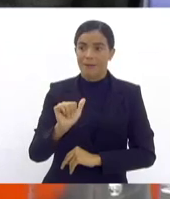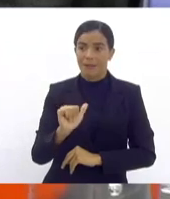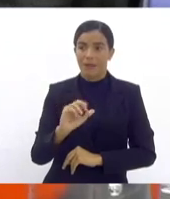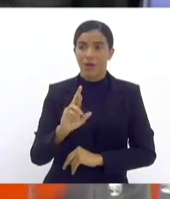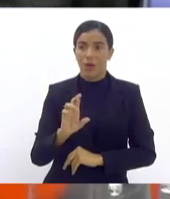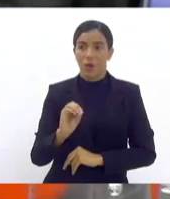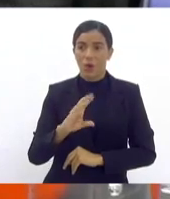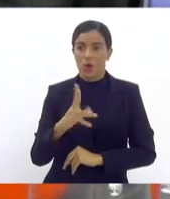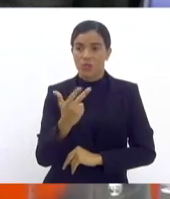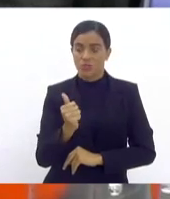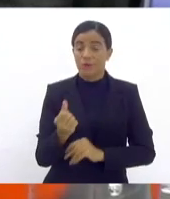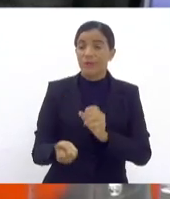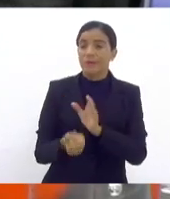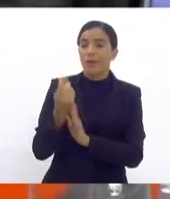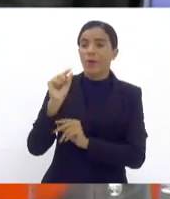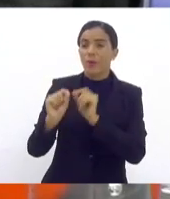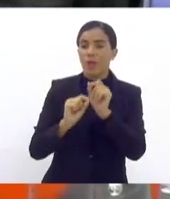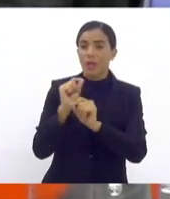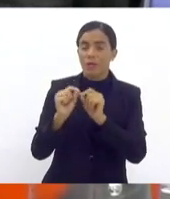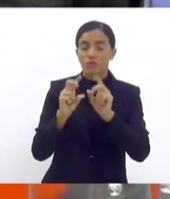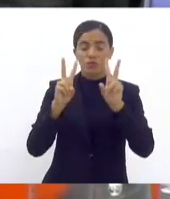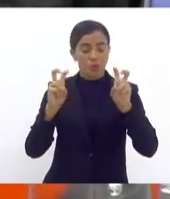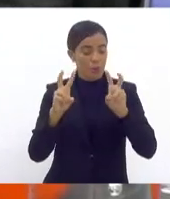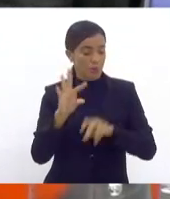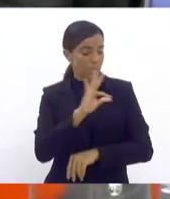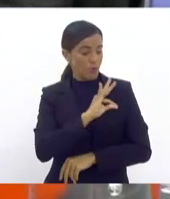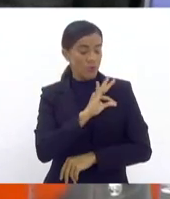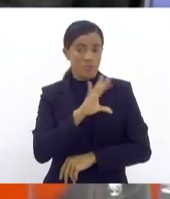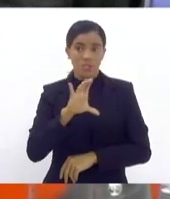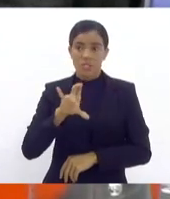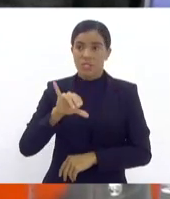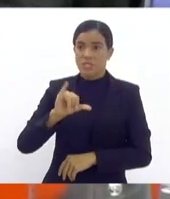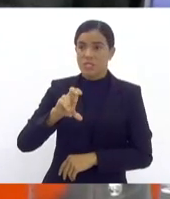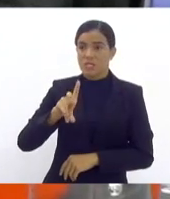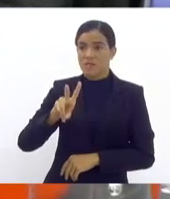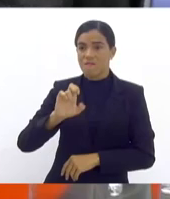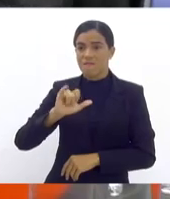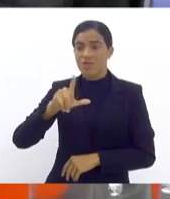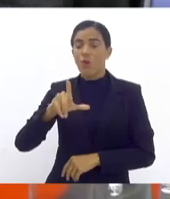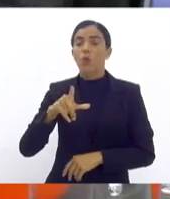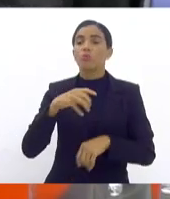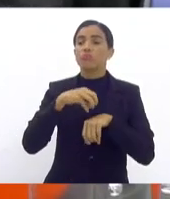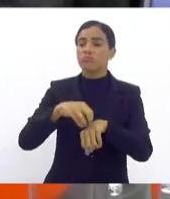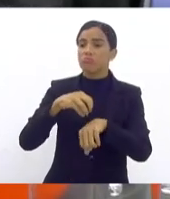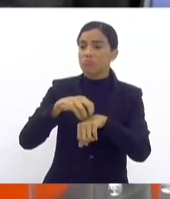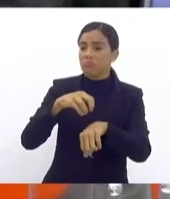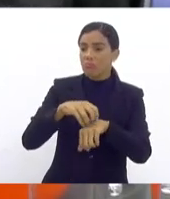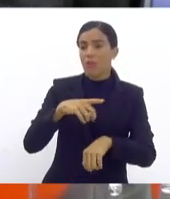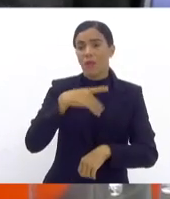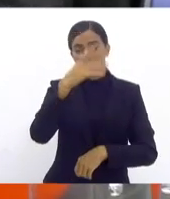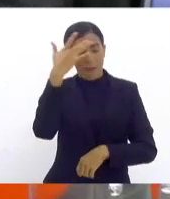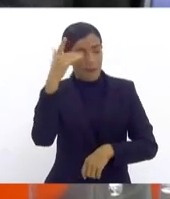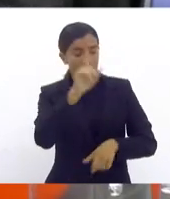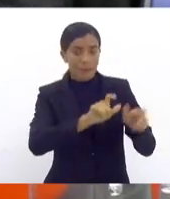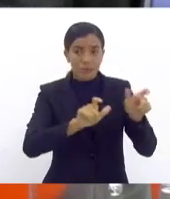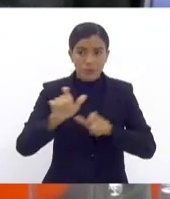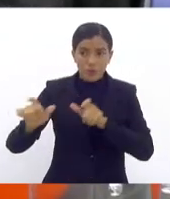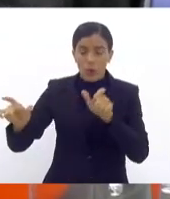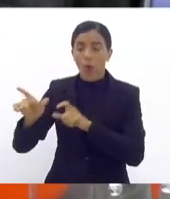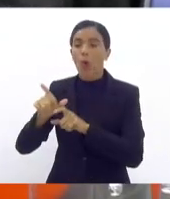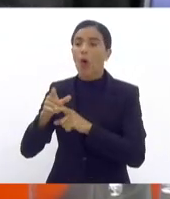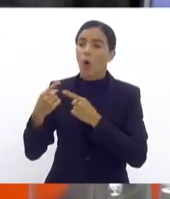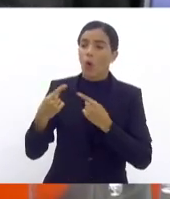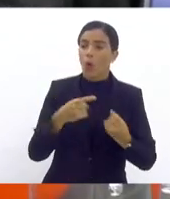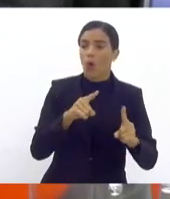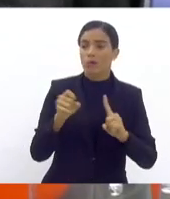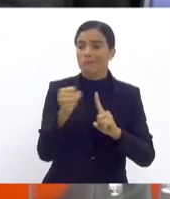interesses específicos nos registros de ocorrência da Polícia Civil relativos aos tipos de transporte em que ocorreram crimes relacionados à violência contra a mulher no